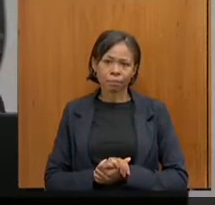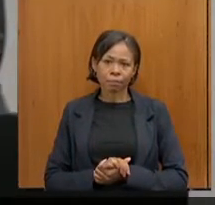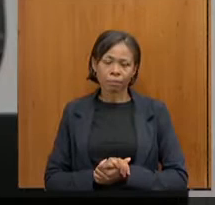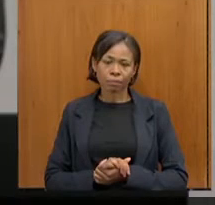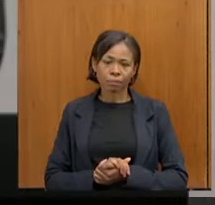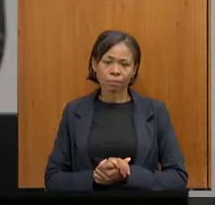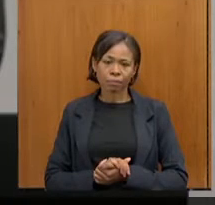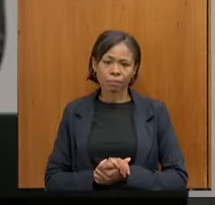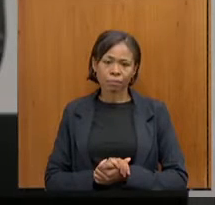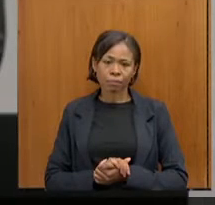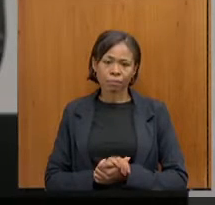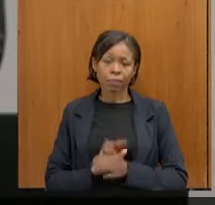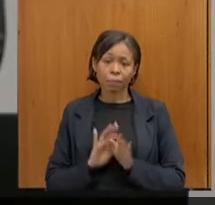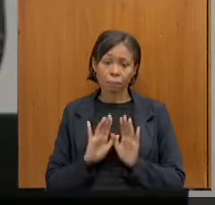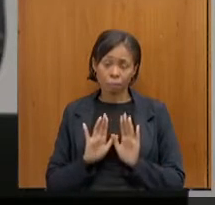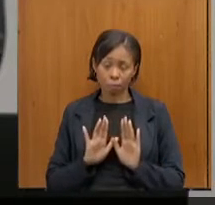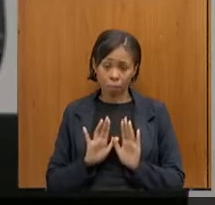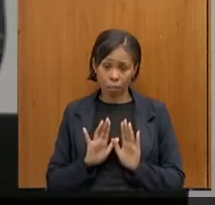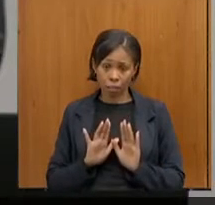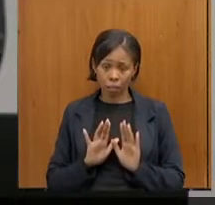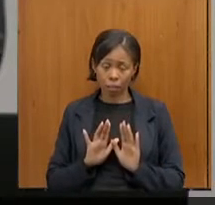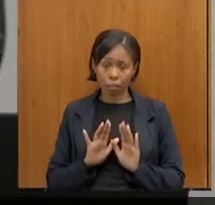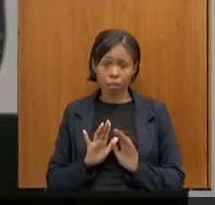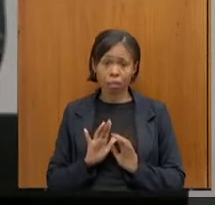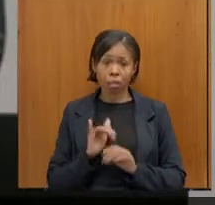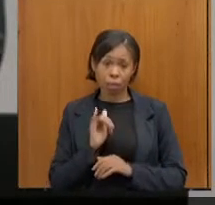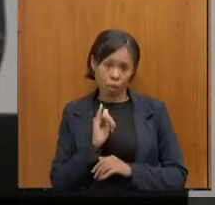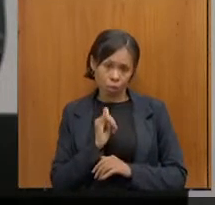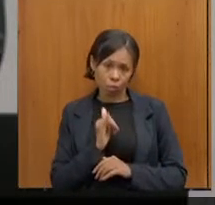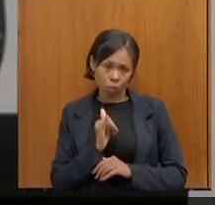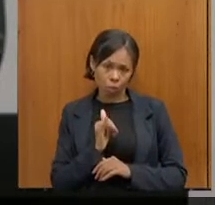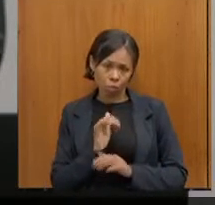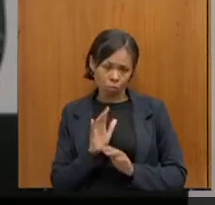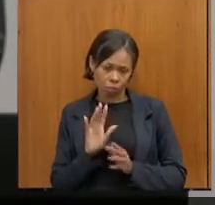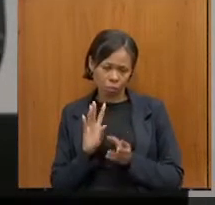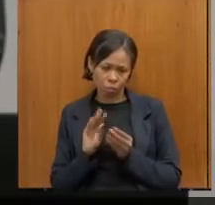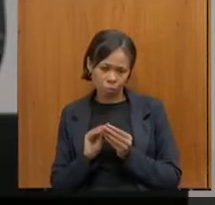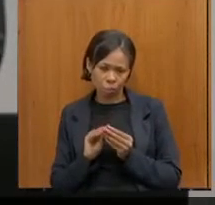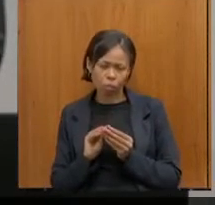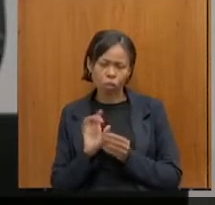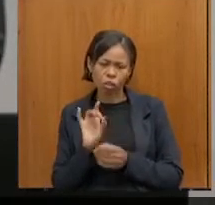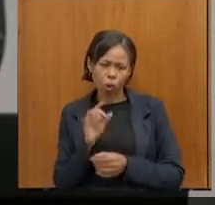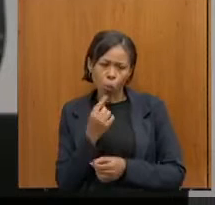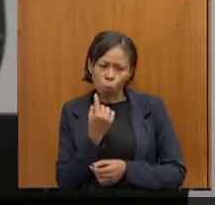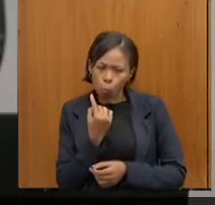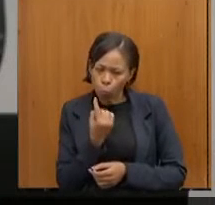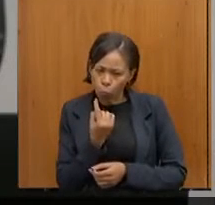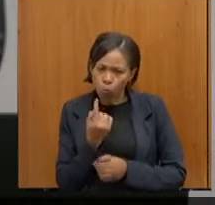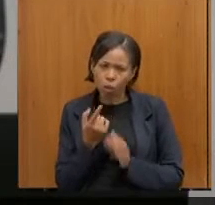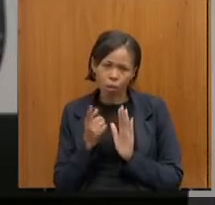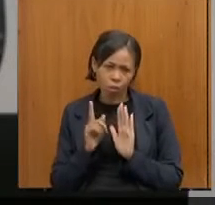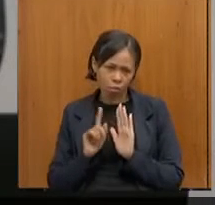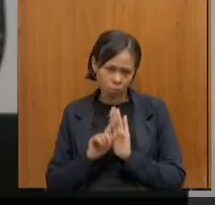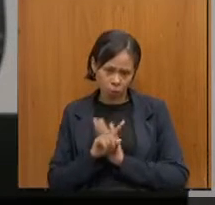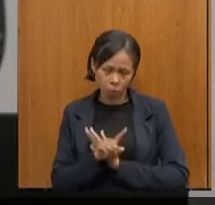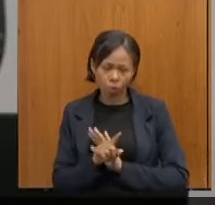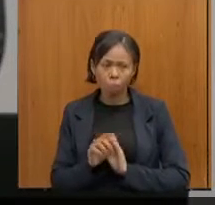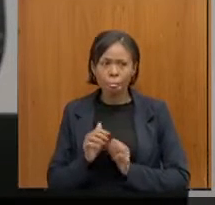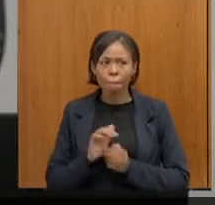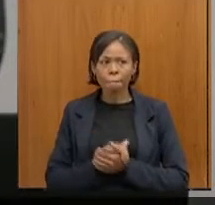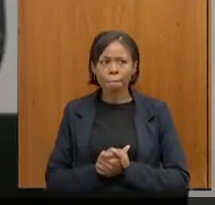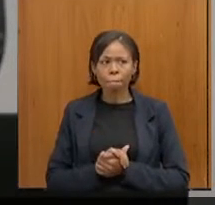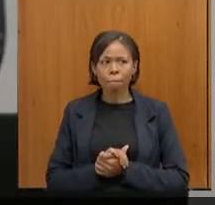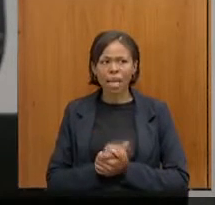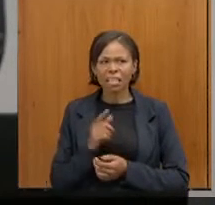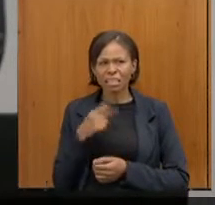mas eu deixo aqui e aí serei muito breve apenas um questionamento é nós falamos